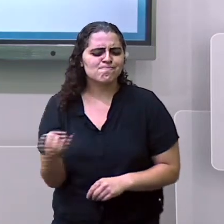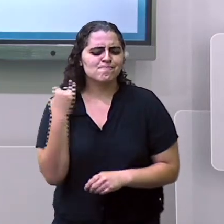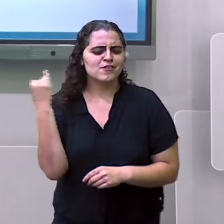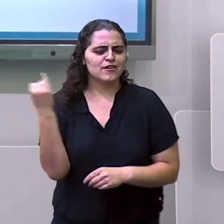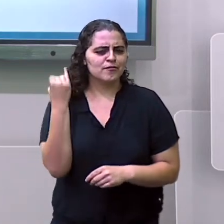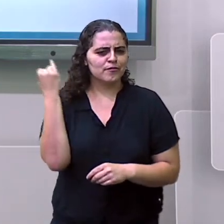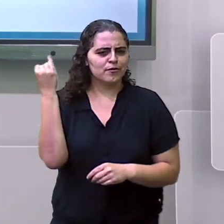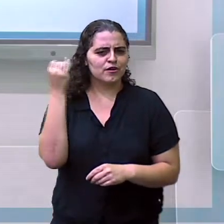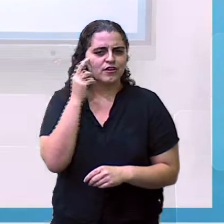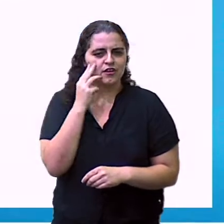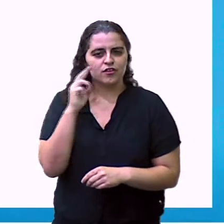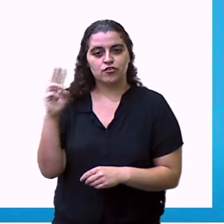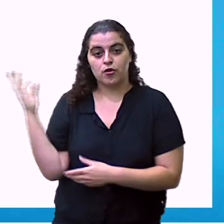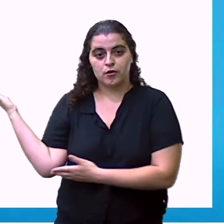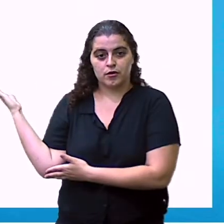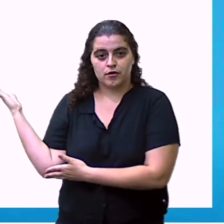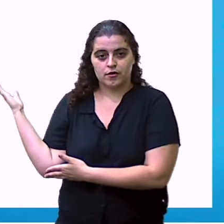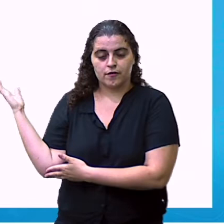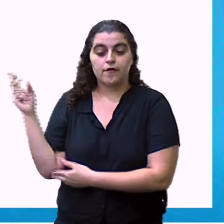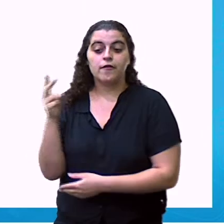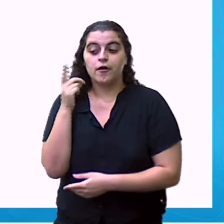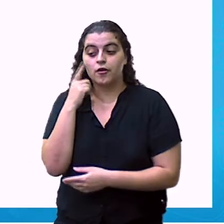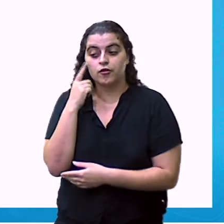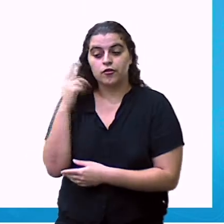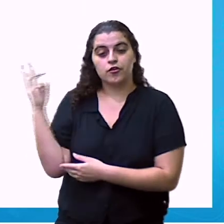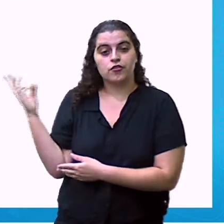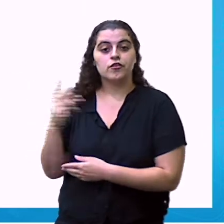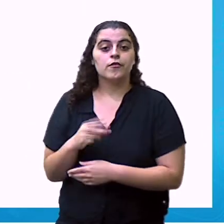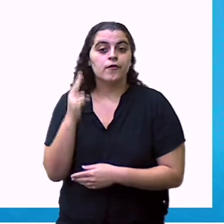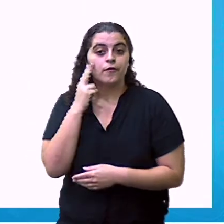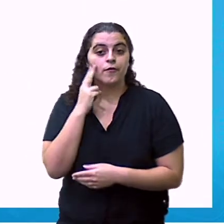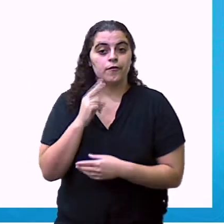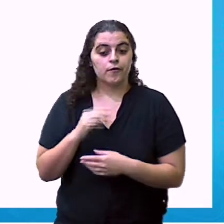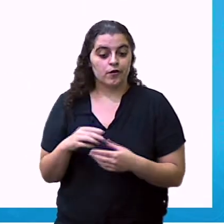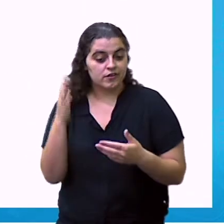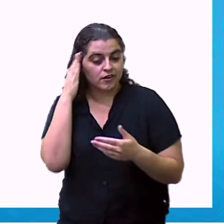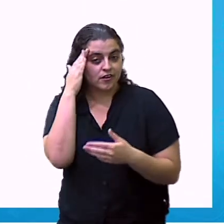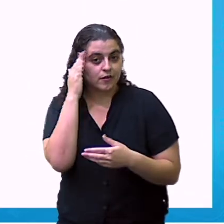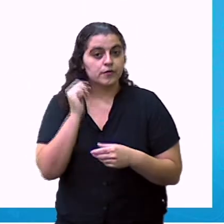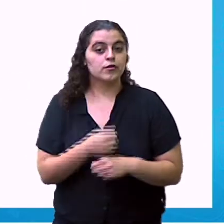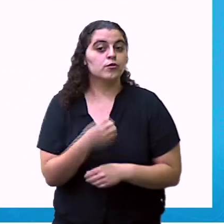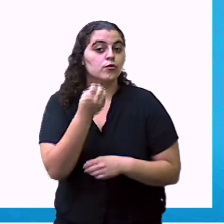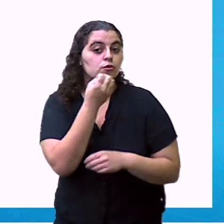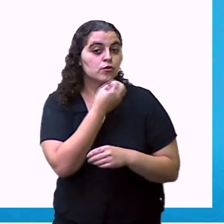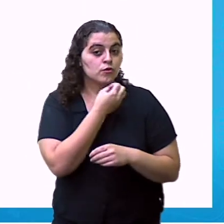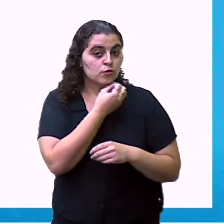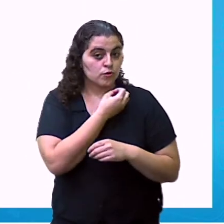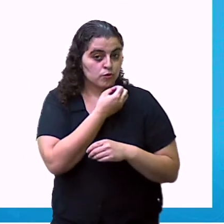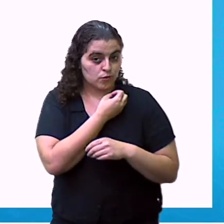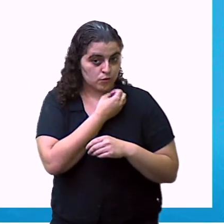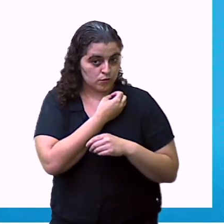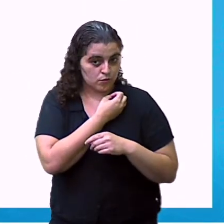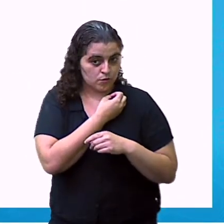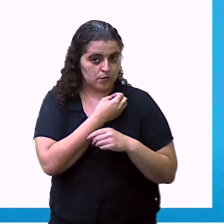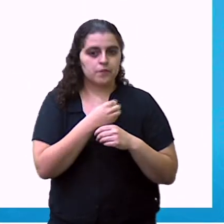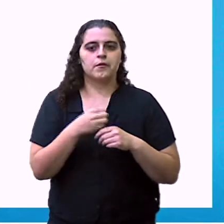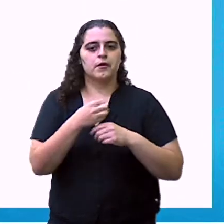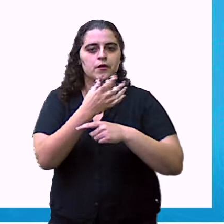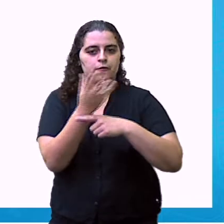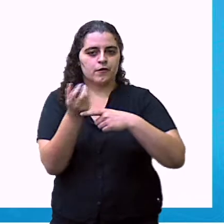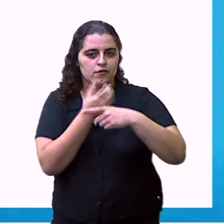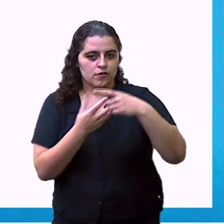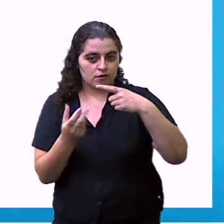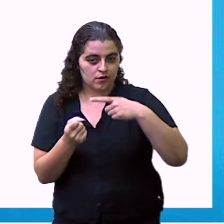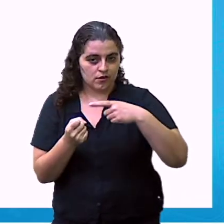dentro deste conteúdo. Vimos que os números fracionários, eles estão dentro dos números racionais.